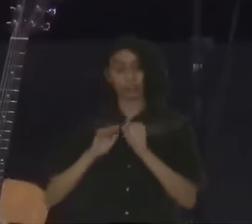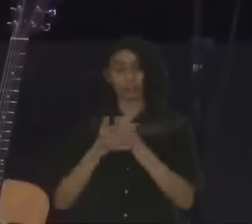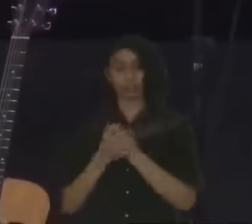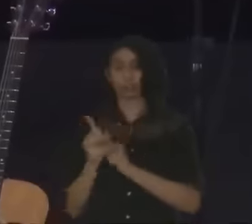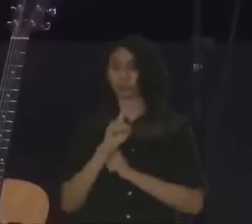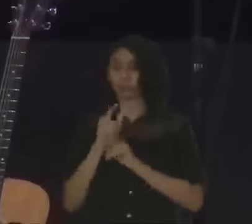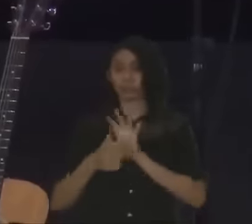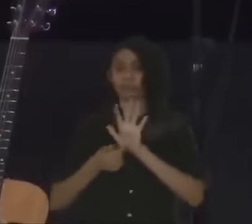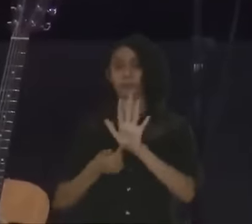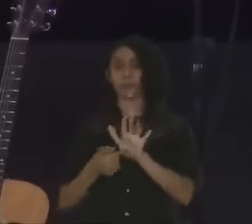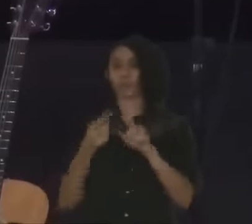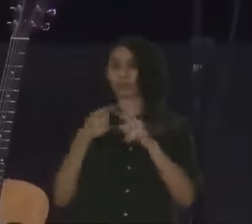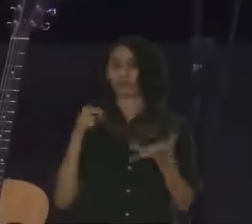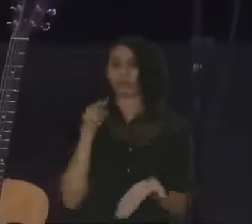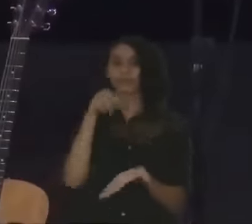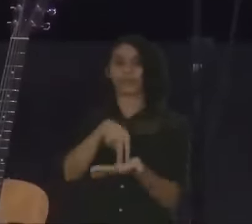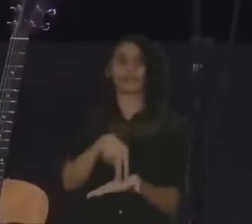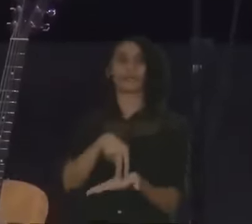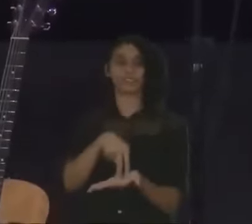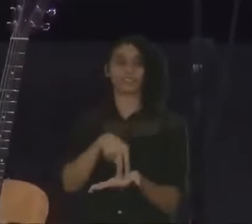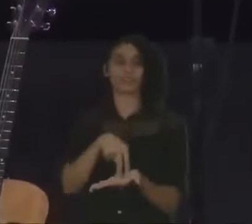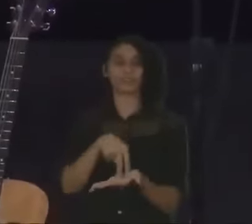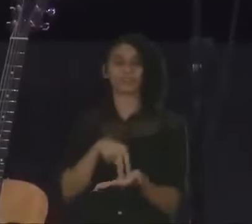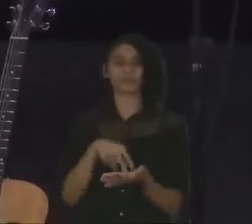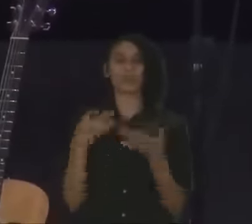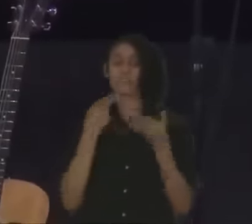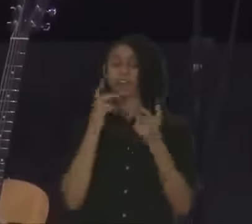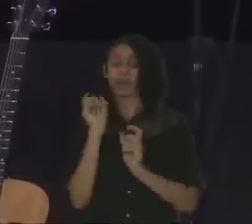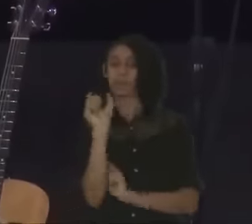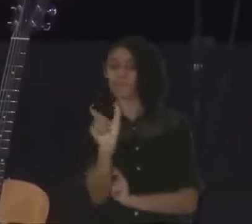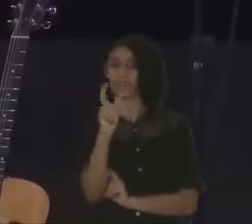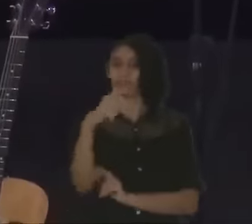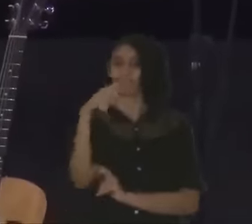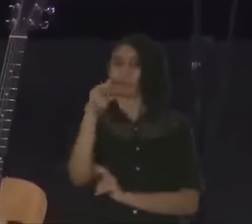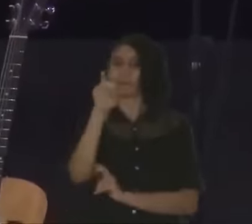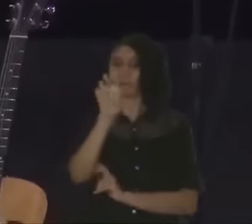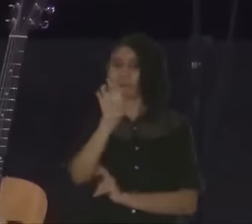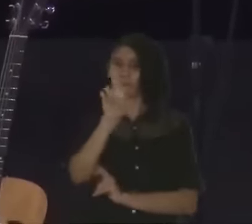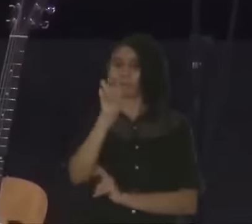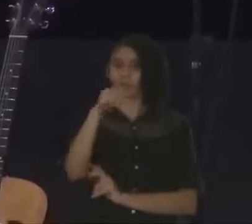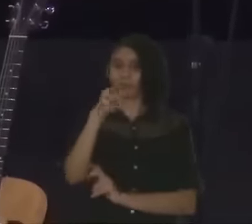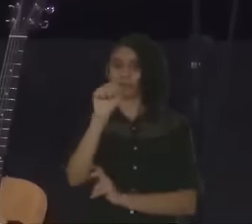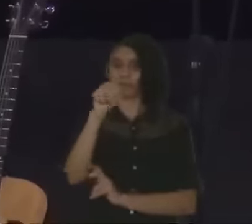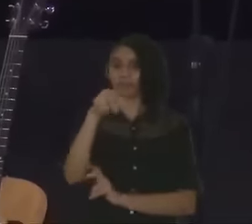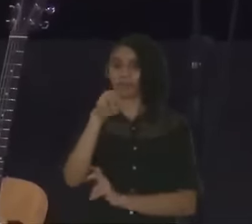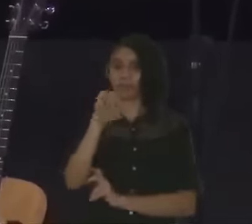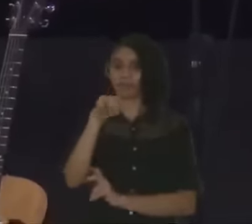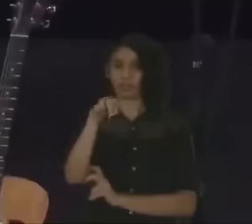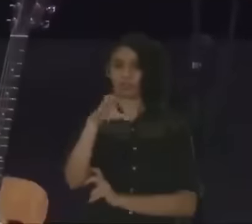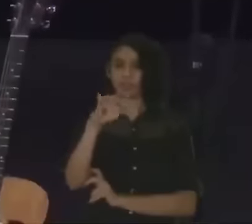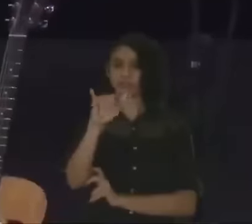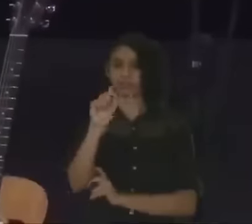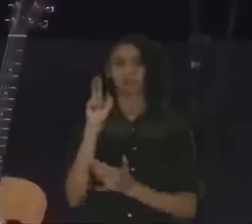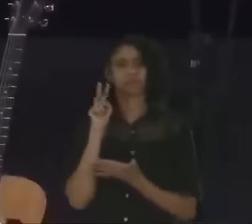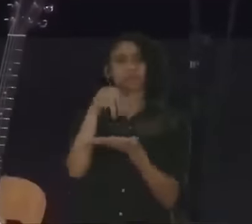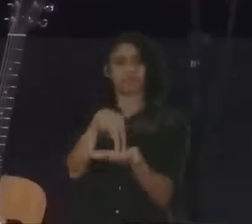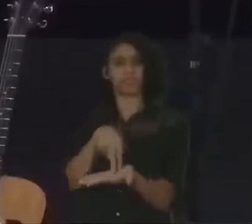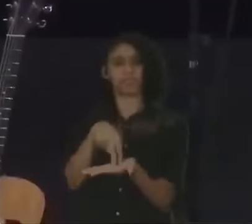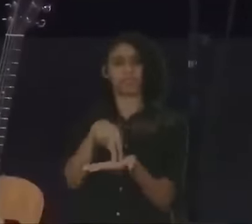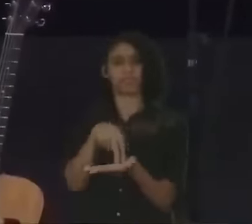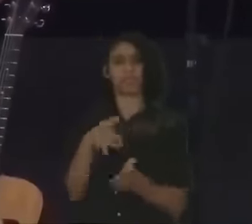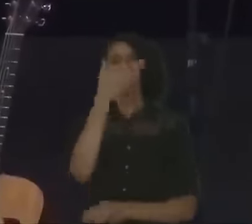permanência fala comigo permanência não gente fala com vontade permanece porque tem muita gente